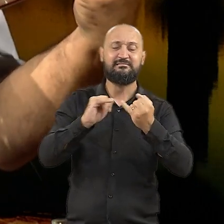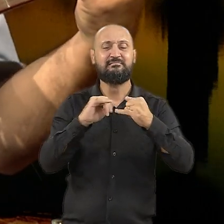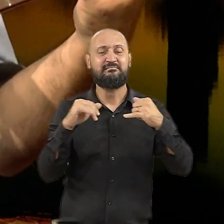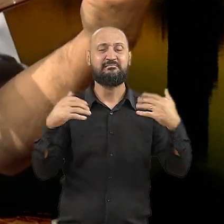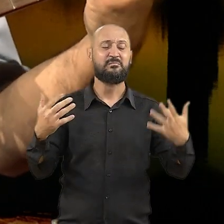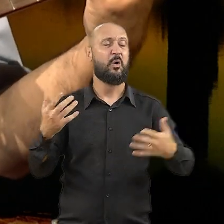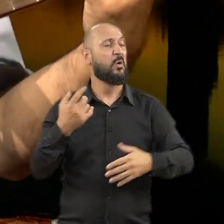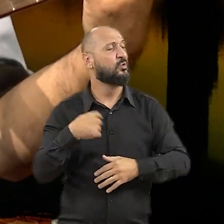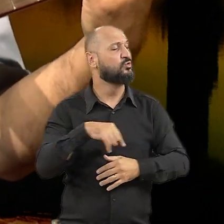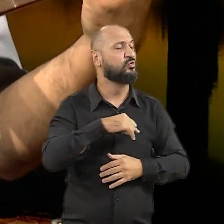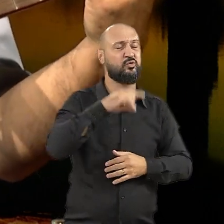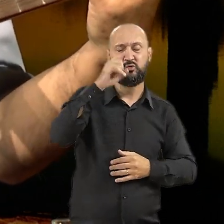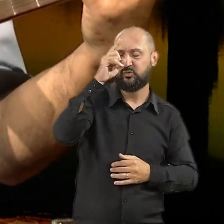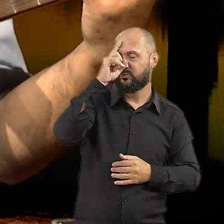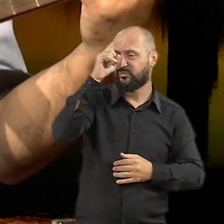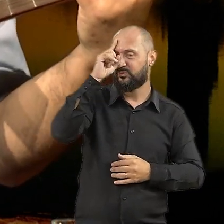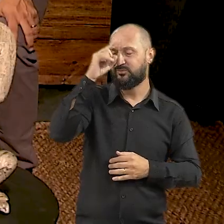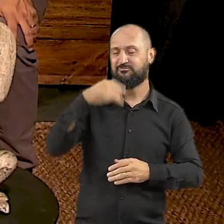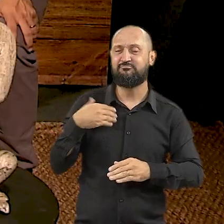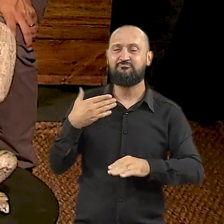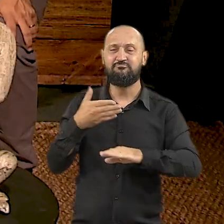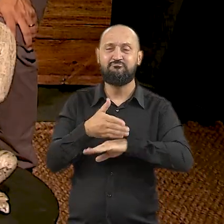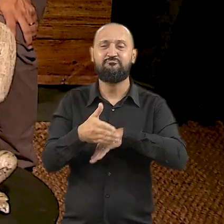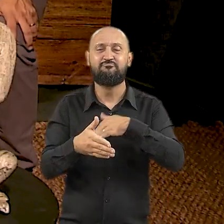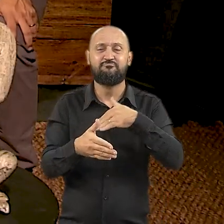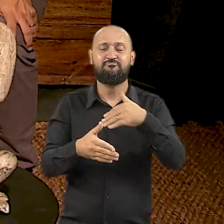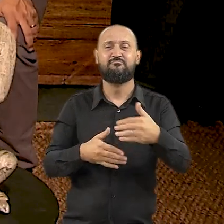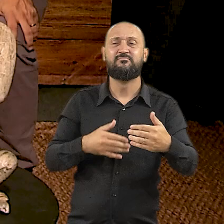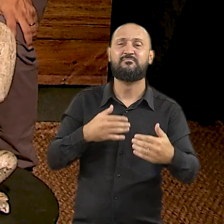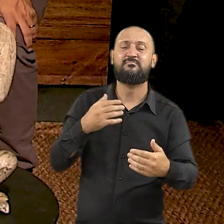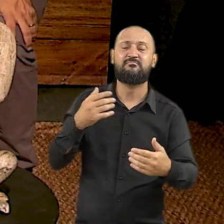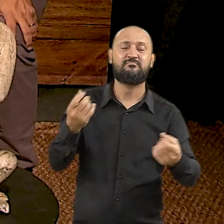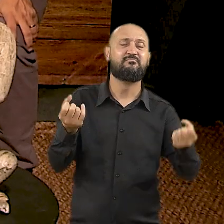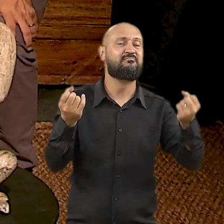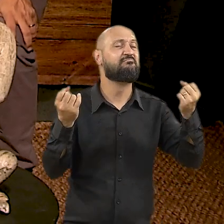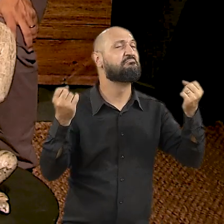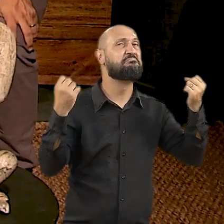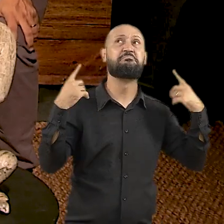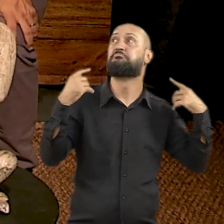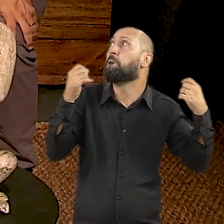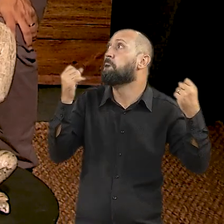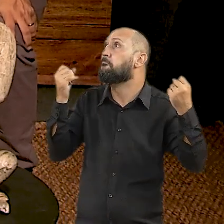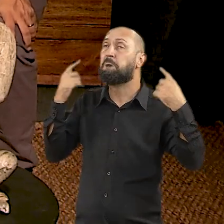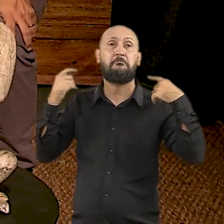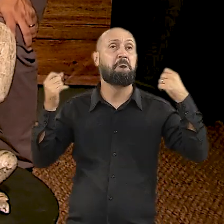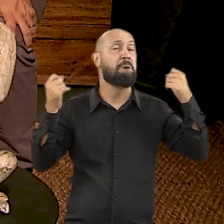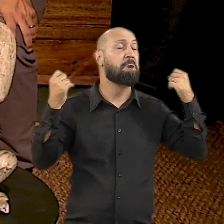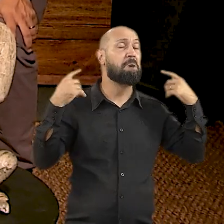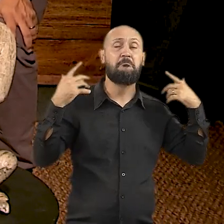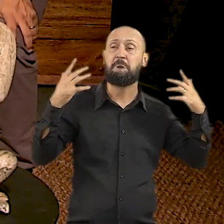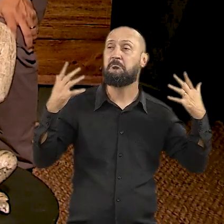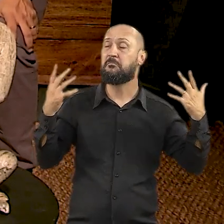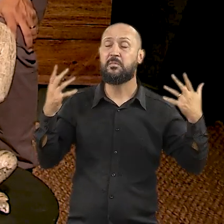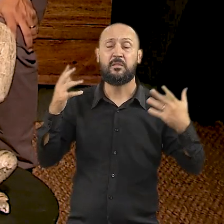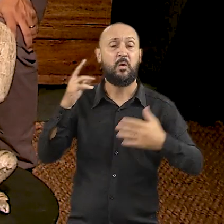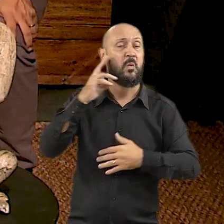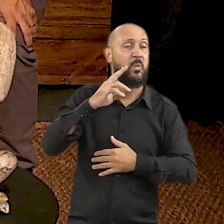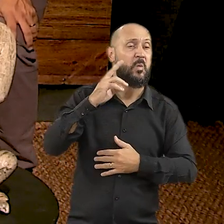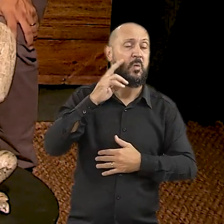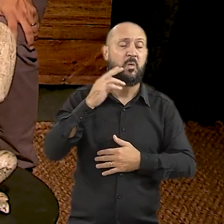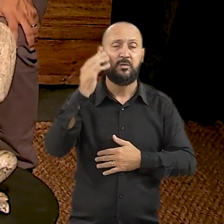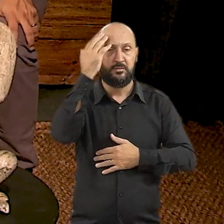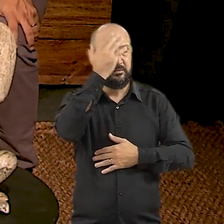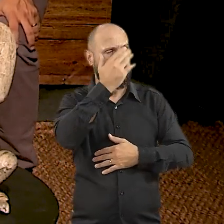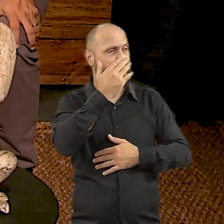pelos quais passamos todo dia, toda hora, invariavelmente desatentos. Ao passar é comum